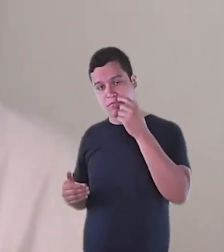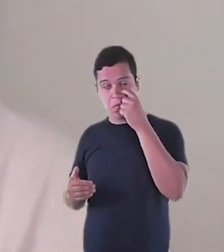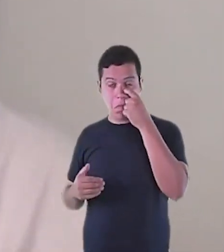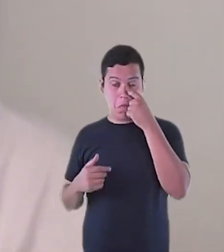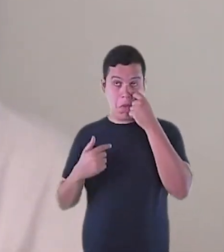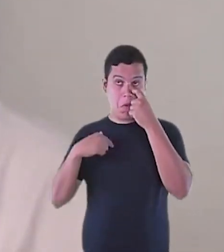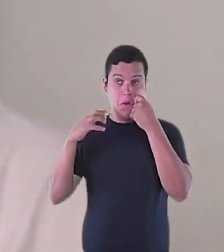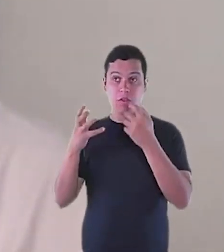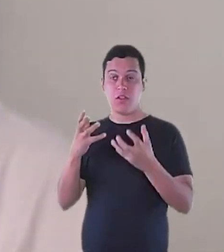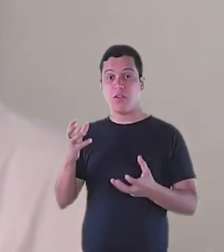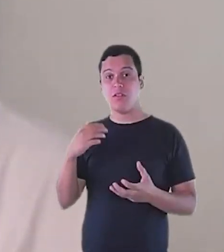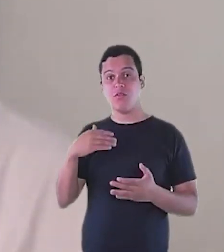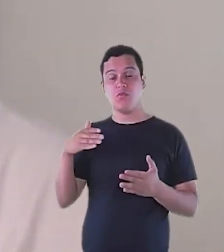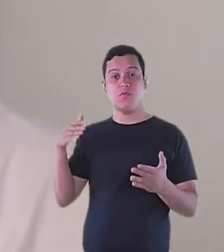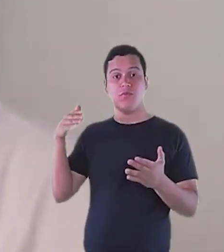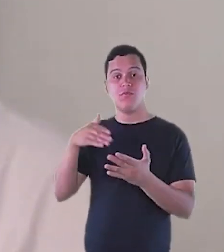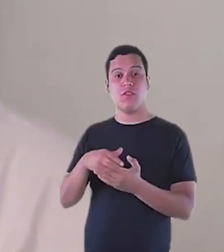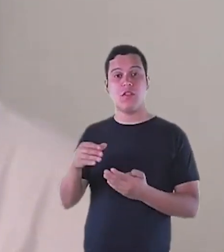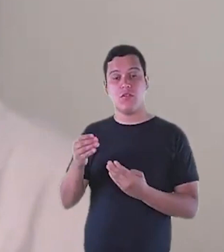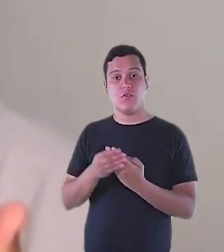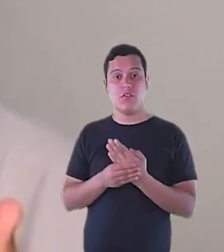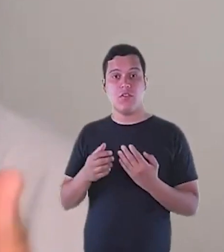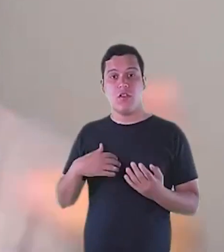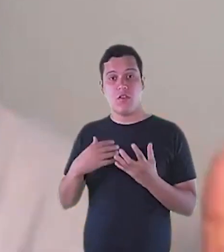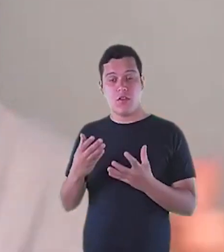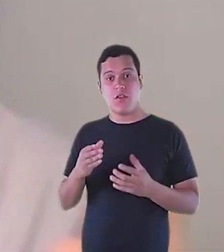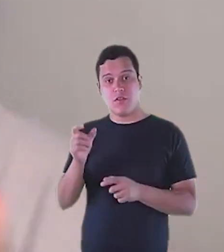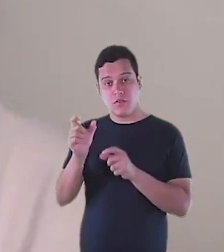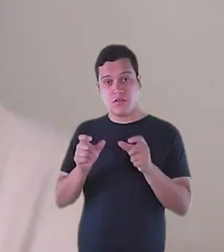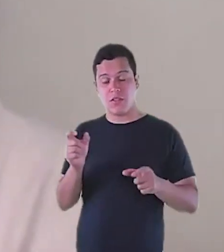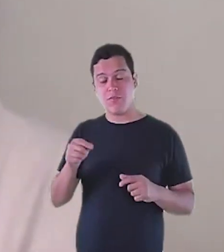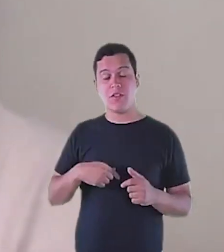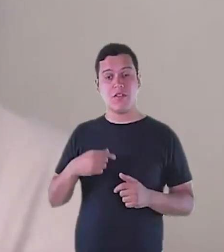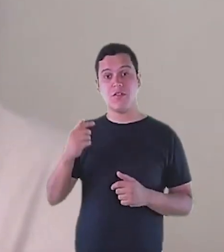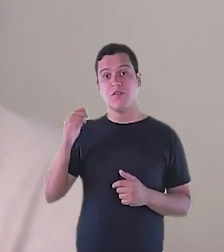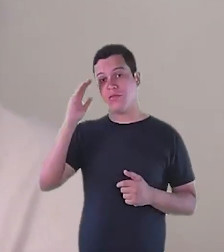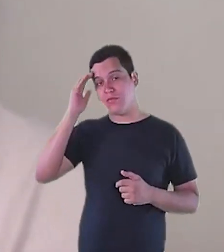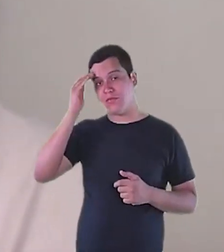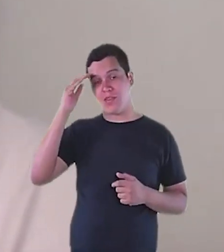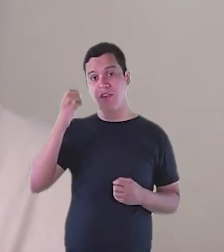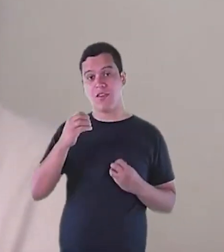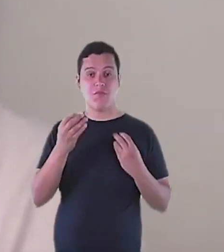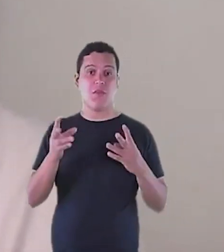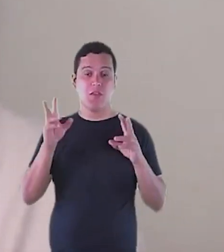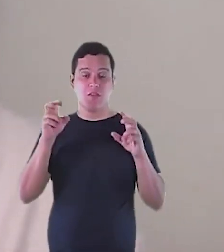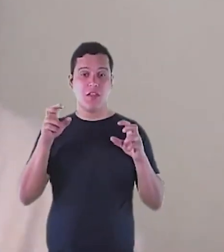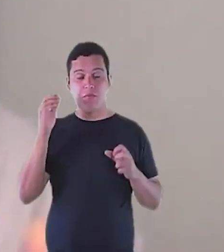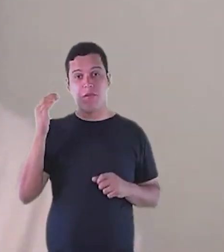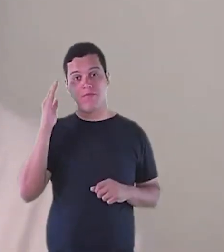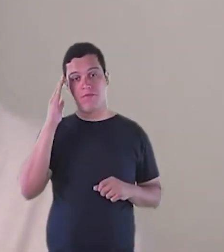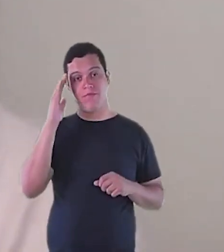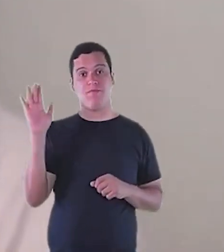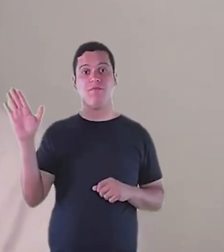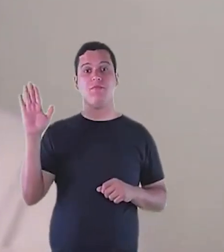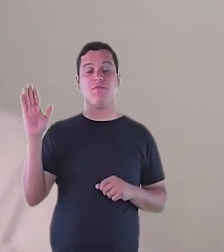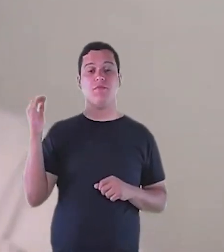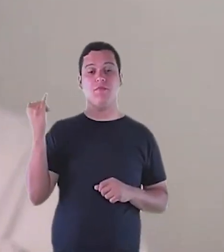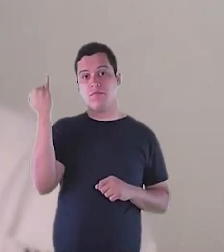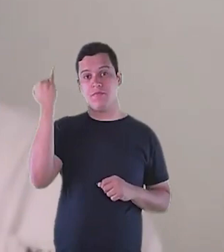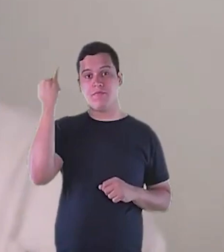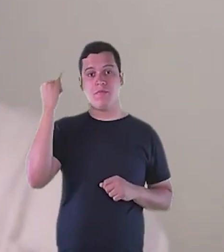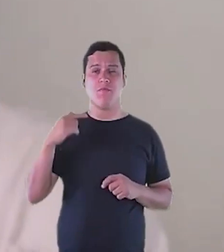uma compreensão boa do que eu queria contar. Mas eu fujo dessa narrativa meramente